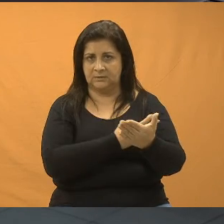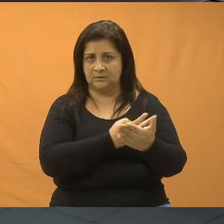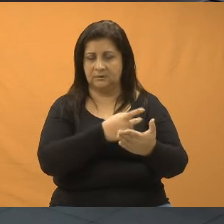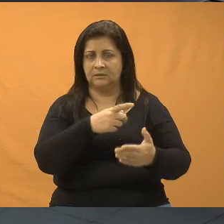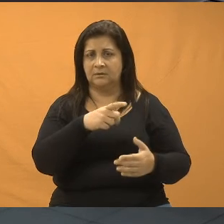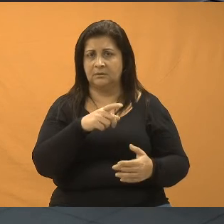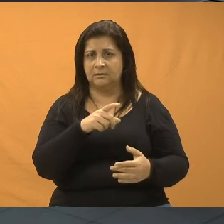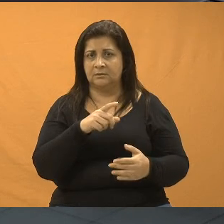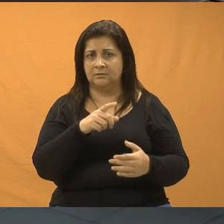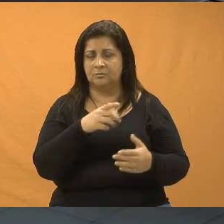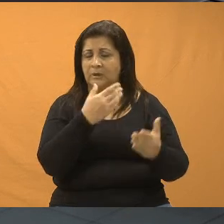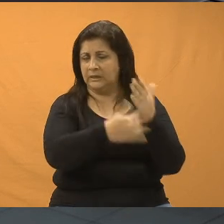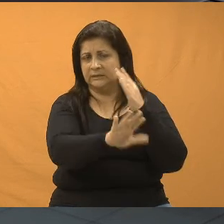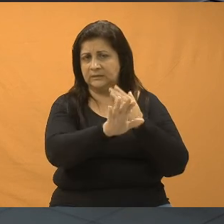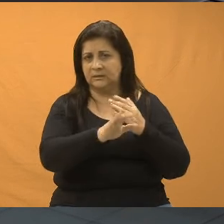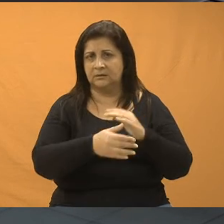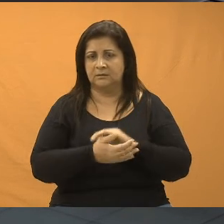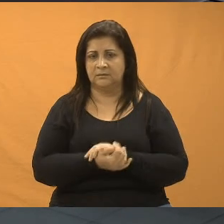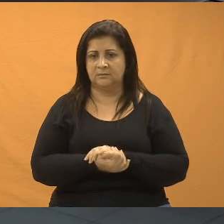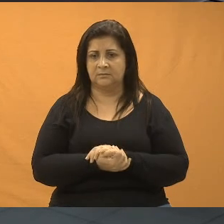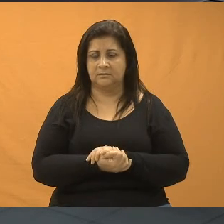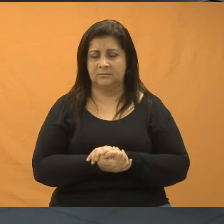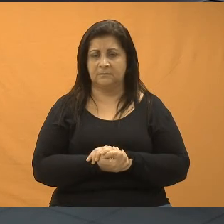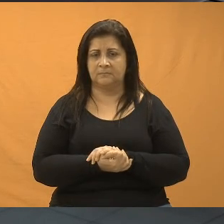se ela não cumprir algum tipo de contrato. Não